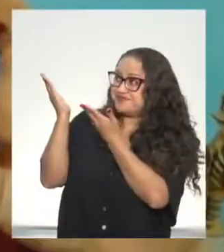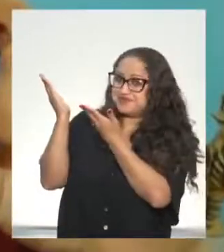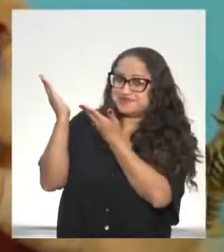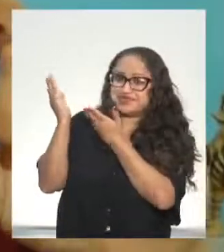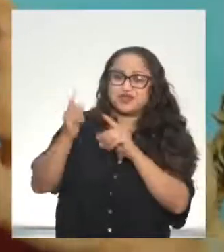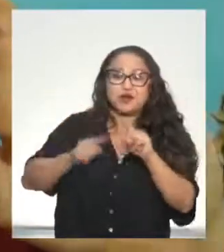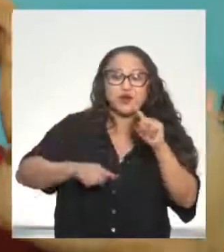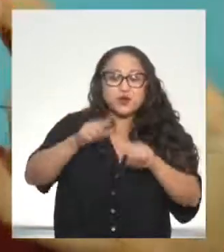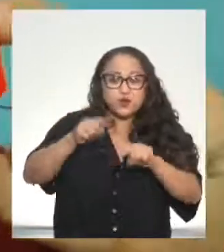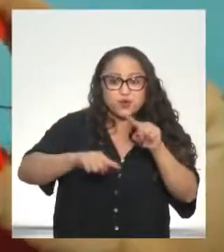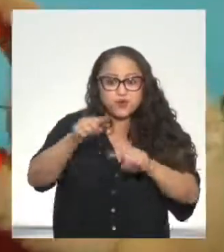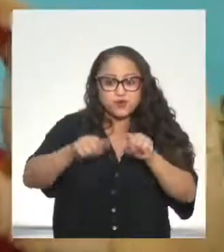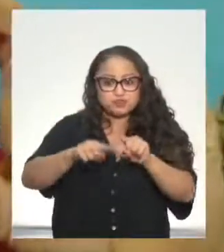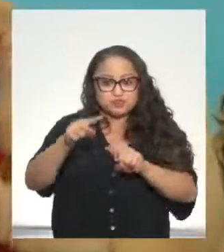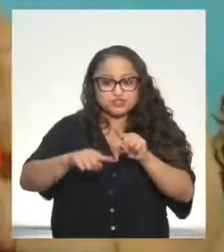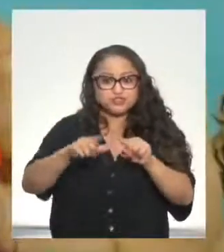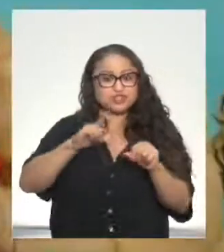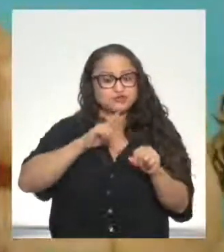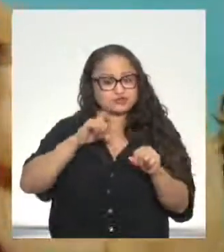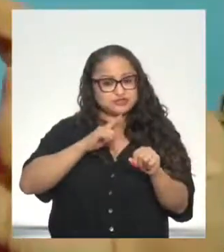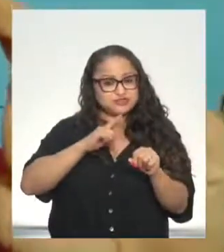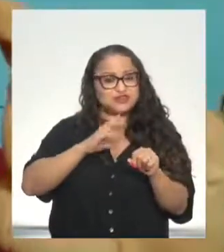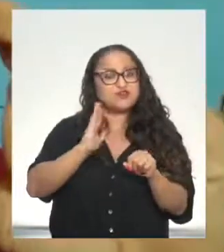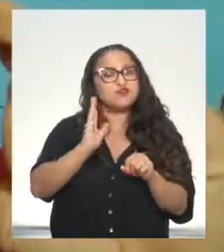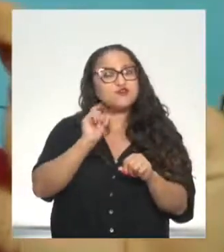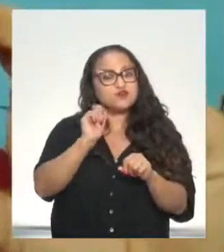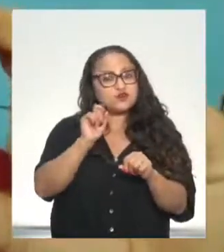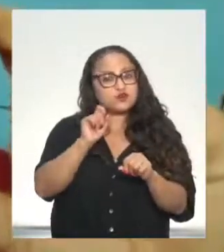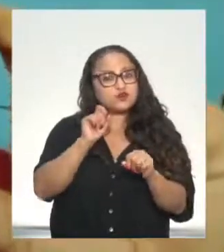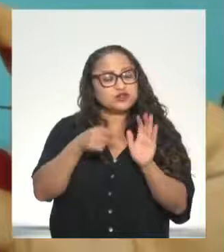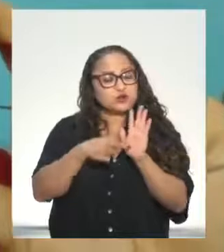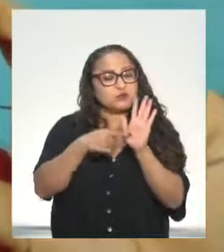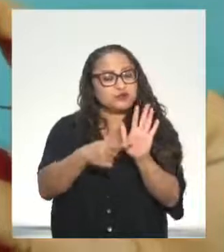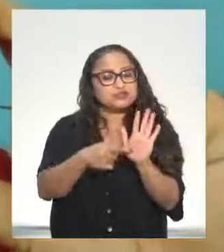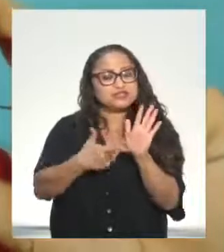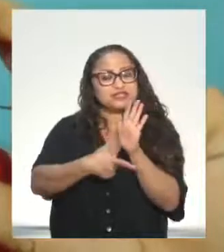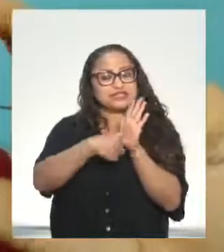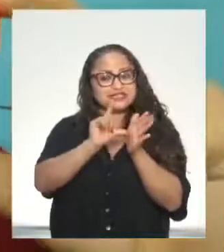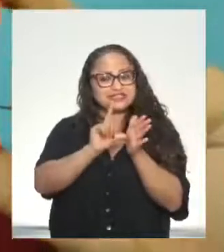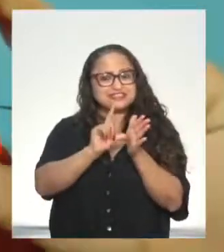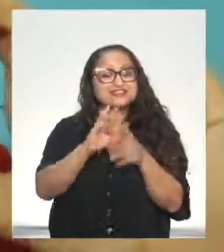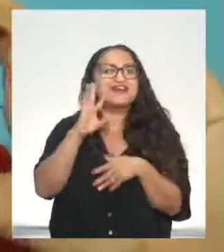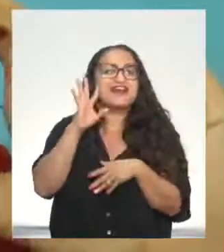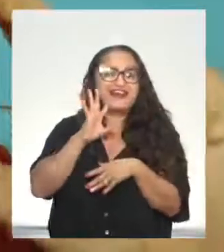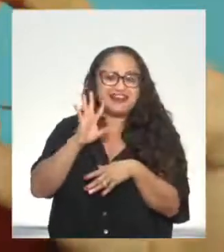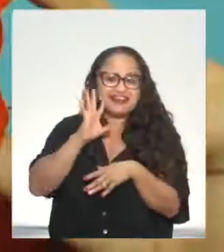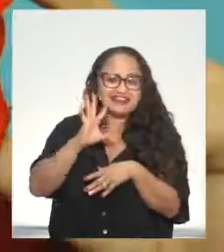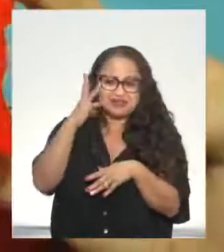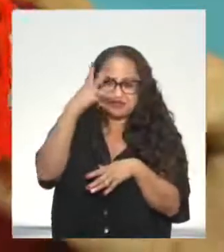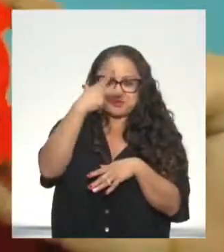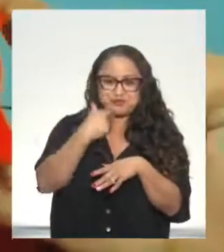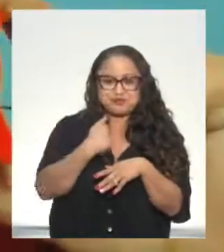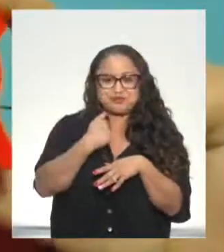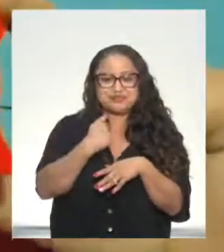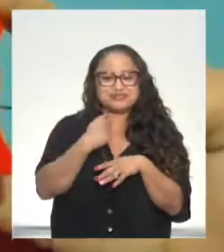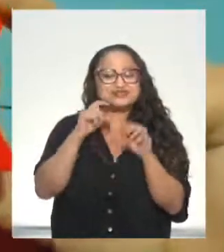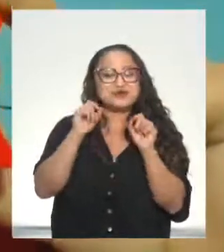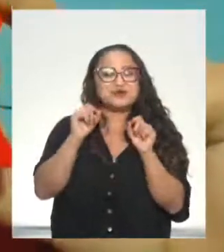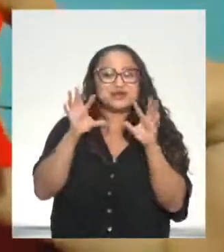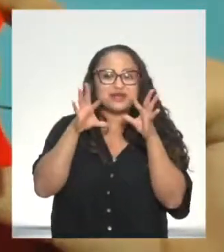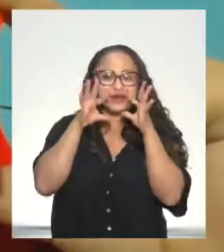Aquele objeto que está na minha mão aqui, além de ser bonitinho, né? Olha só, é um